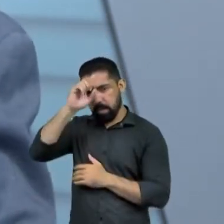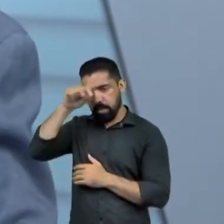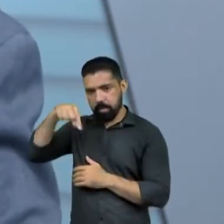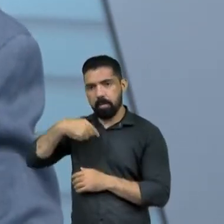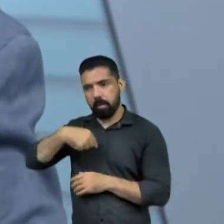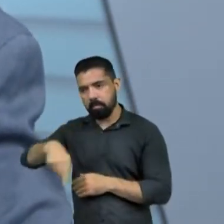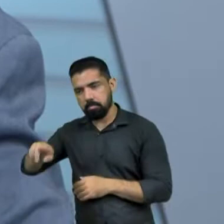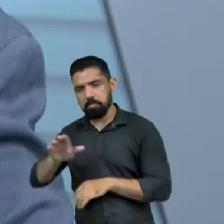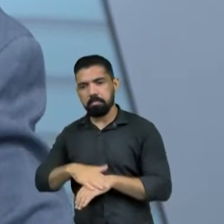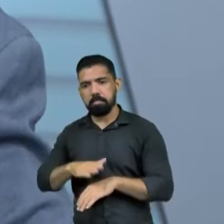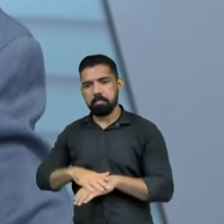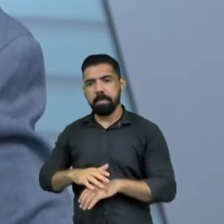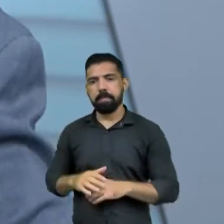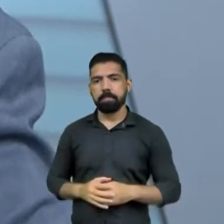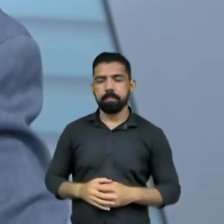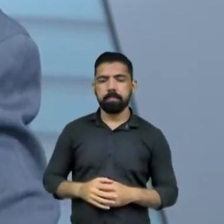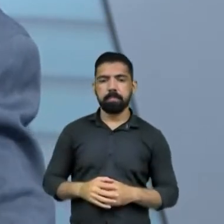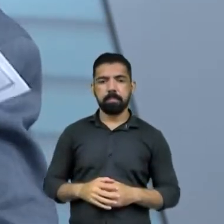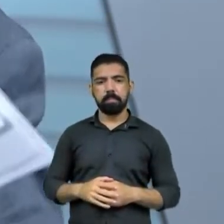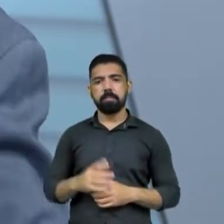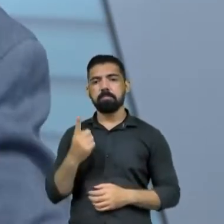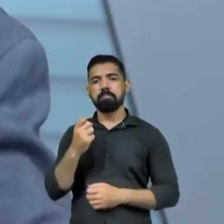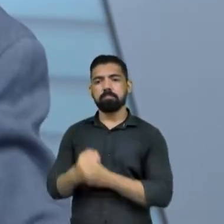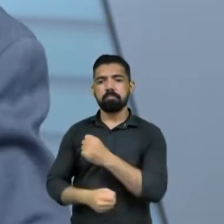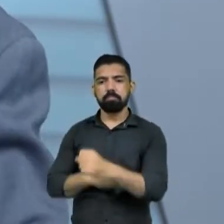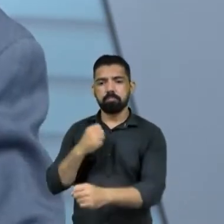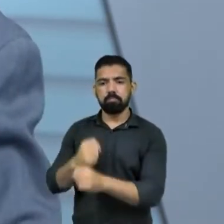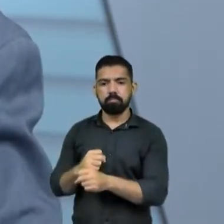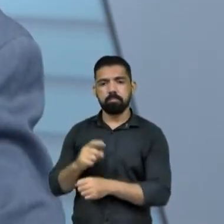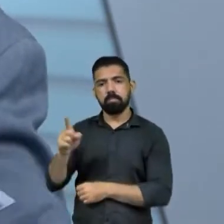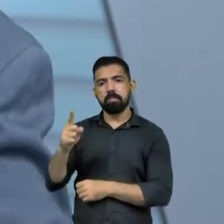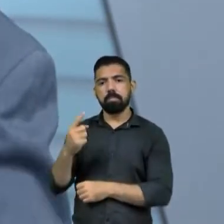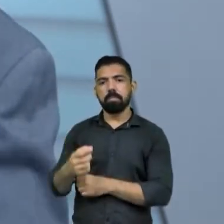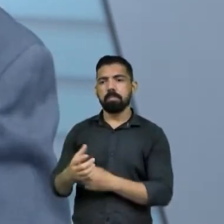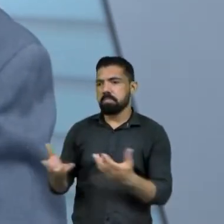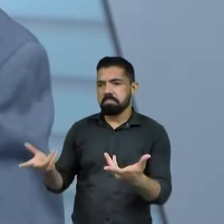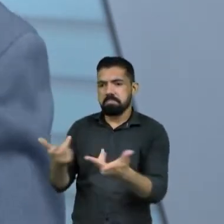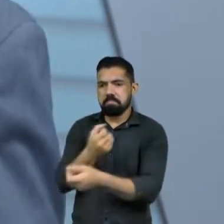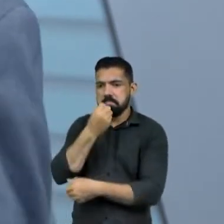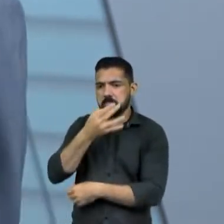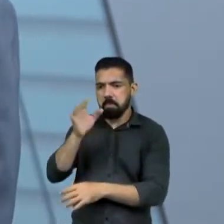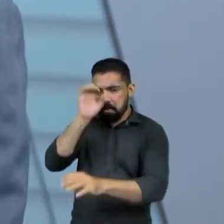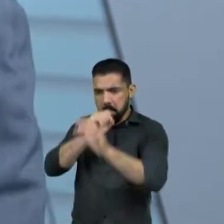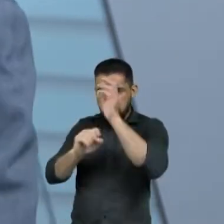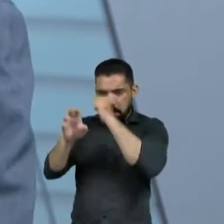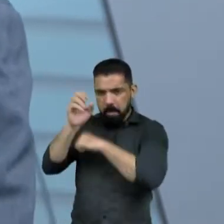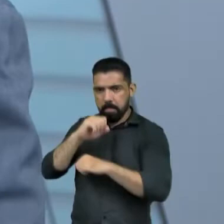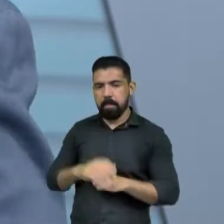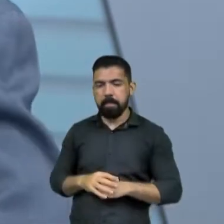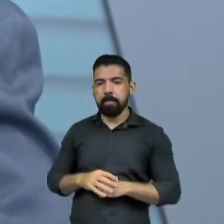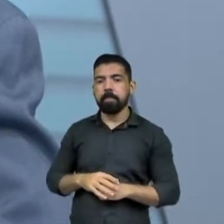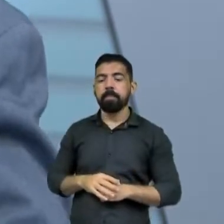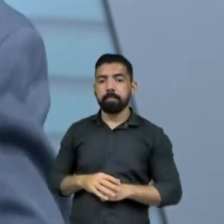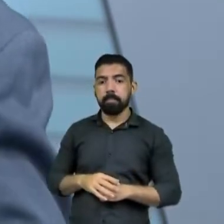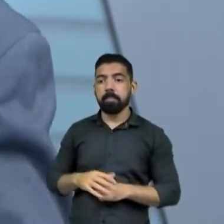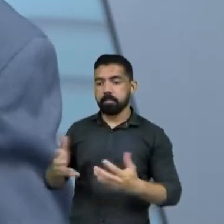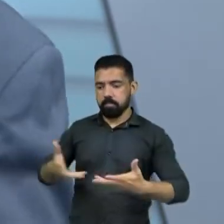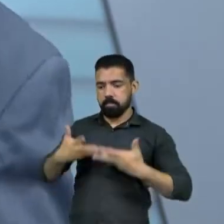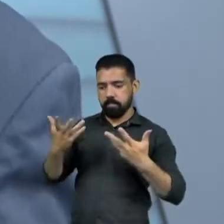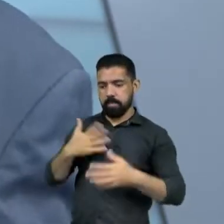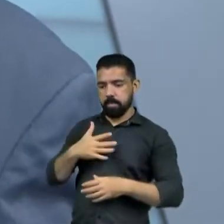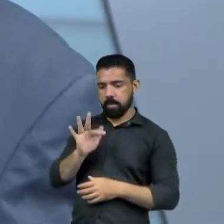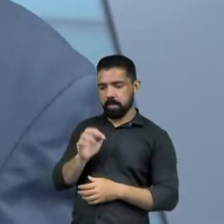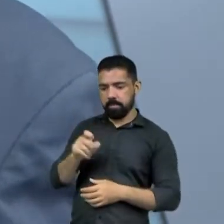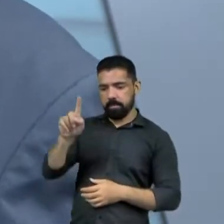fui e e passei mais de um ano lá isso maravilhoso solidificou minha fé